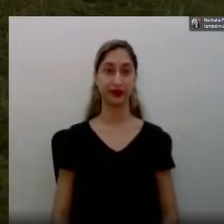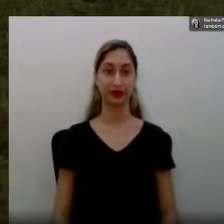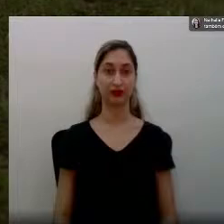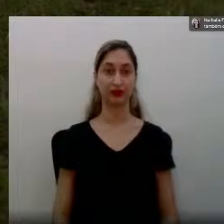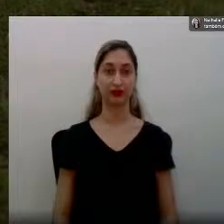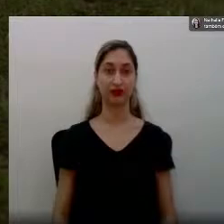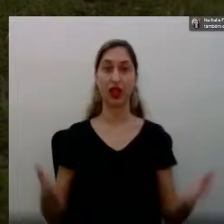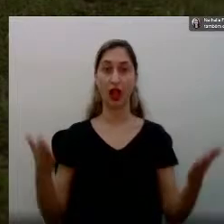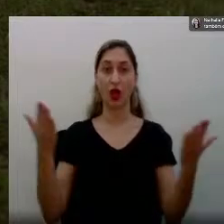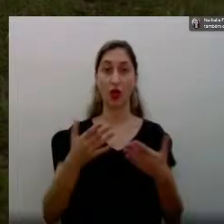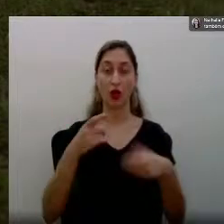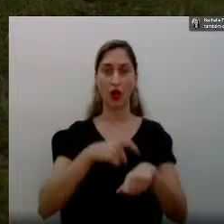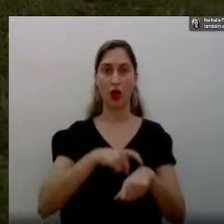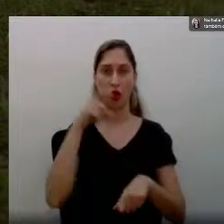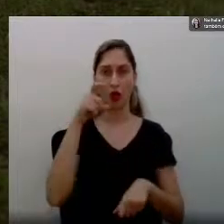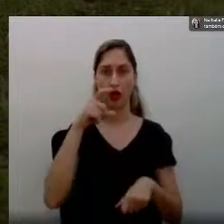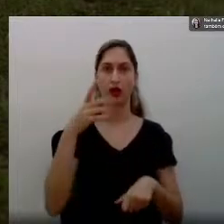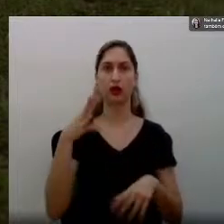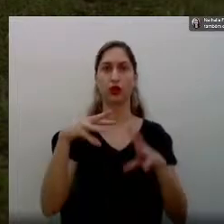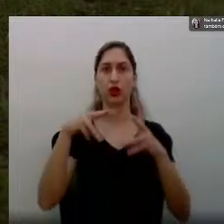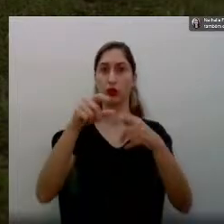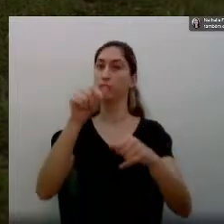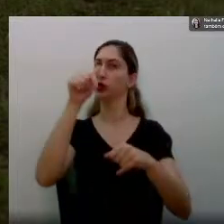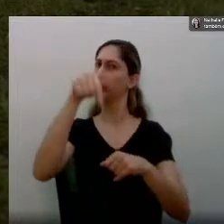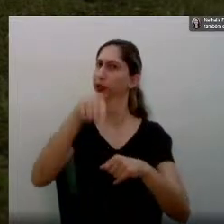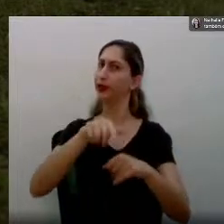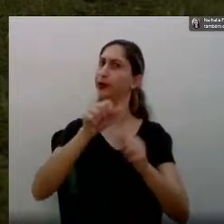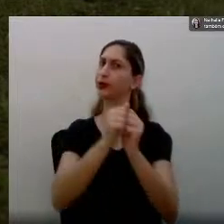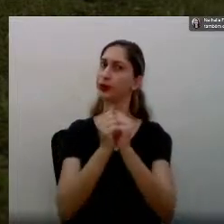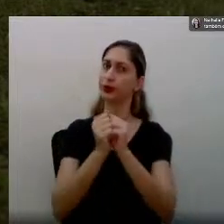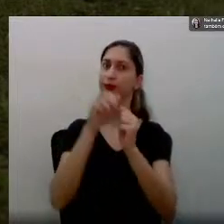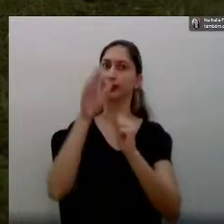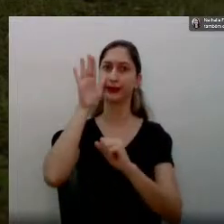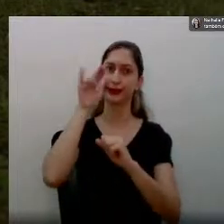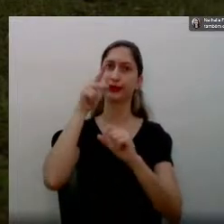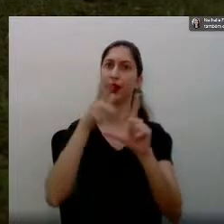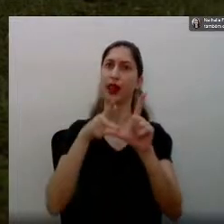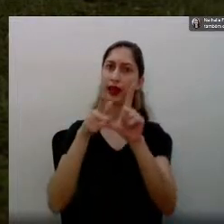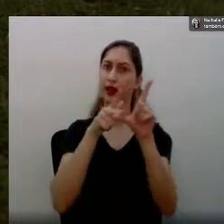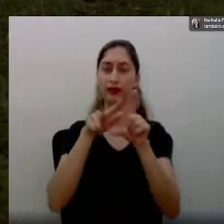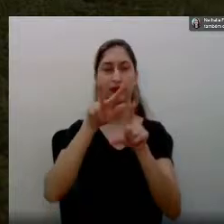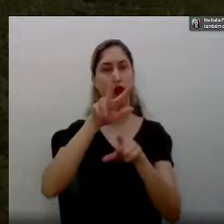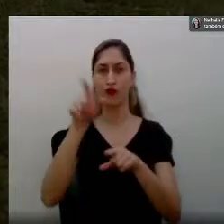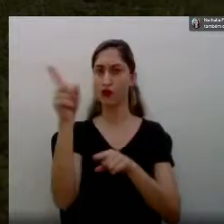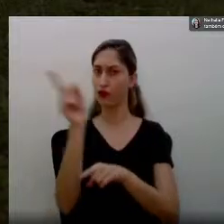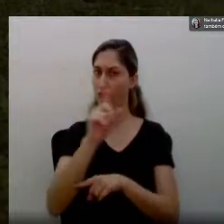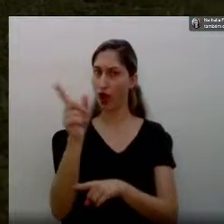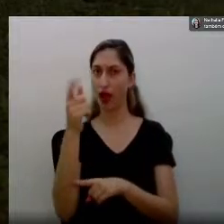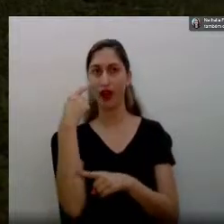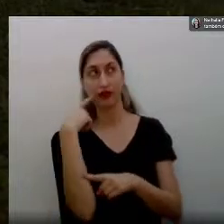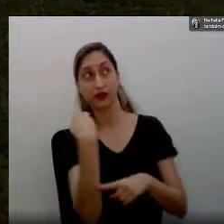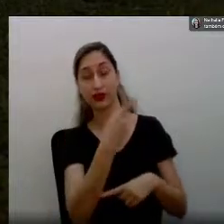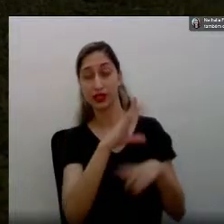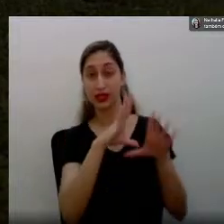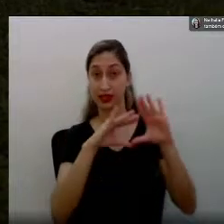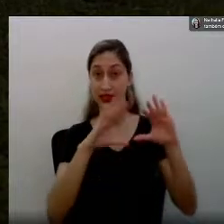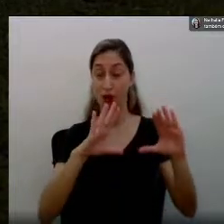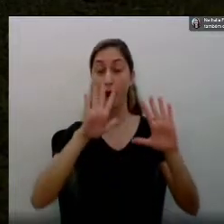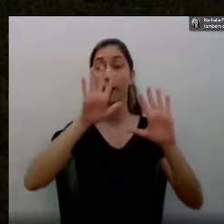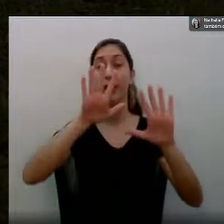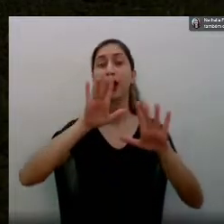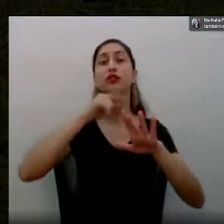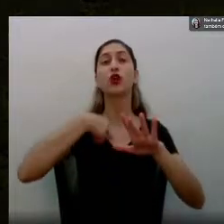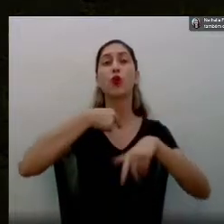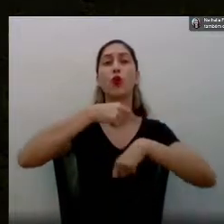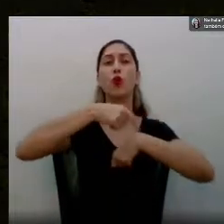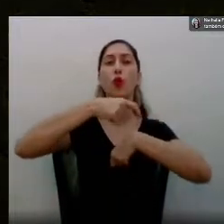celular O celular agora então tá todo mundo aqui assistindo aqui a Live né não vão lançar o tempo aqui até o sol se pôr né que